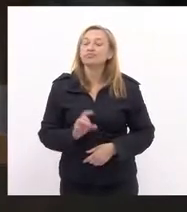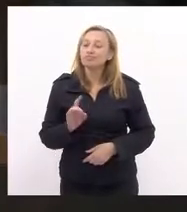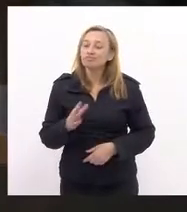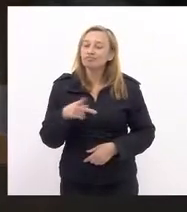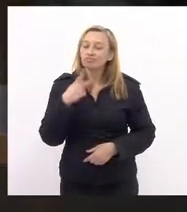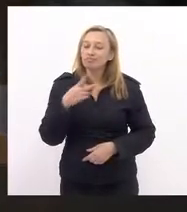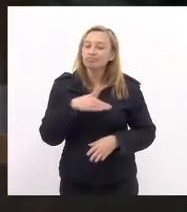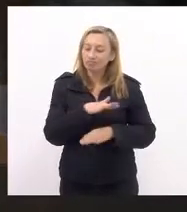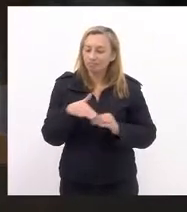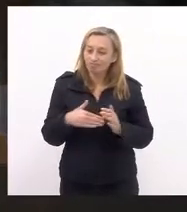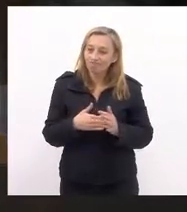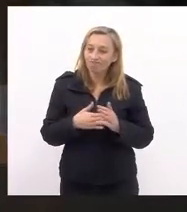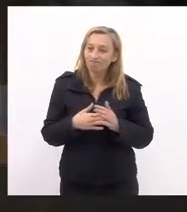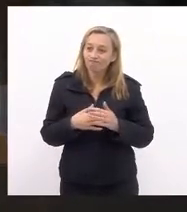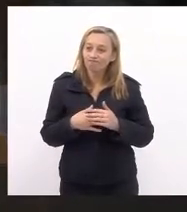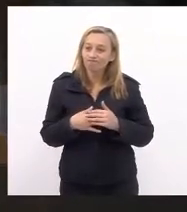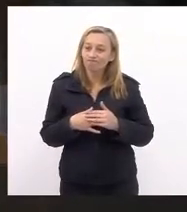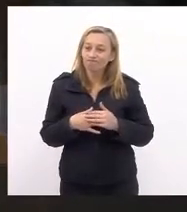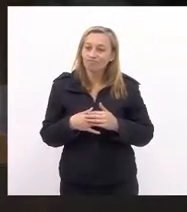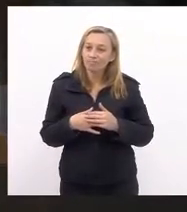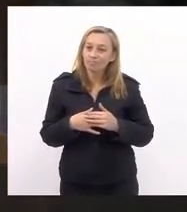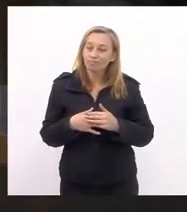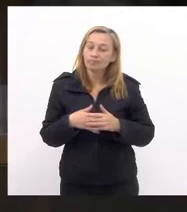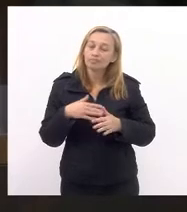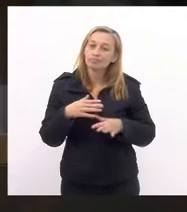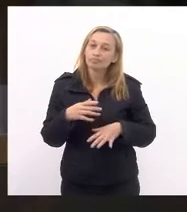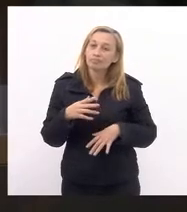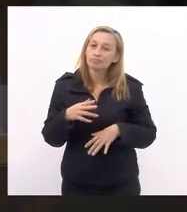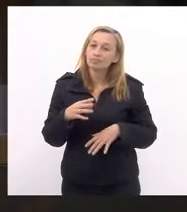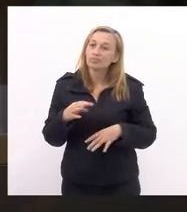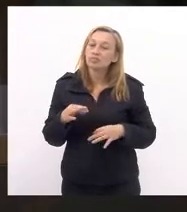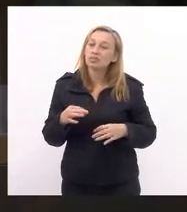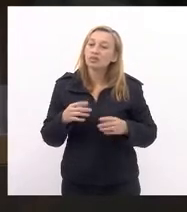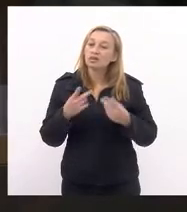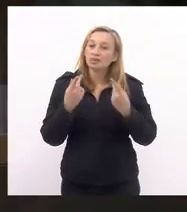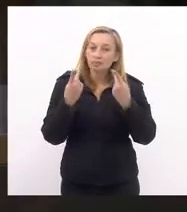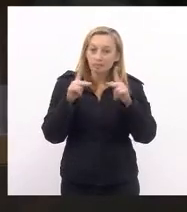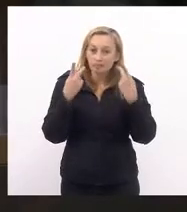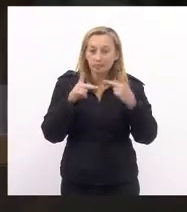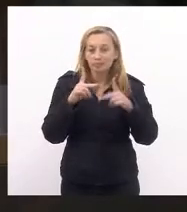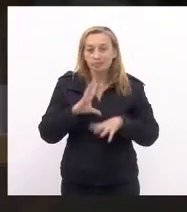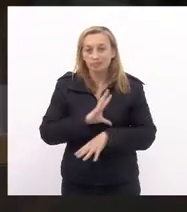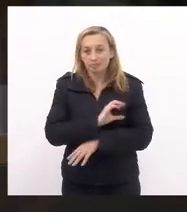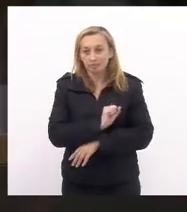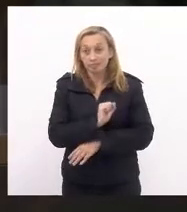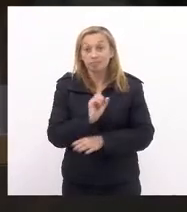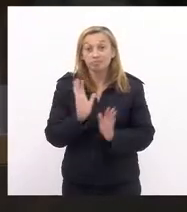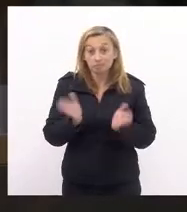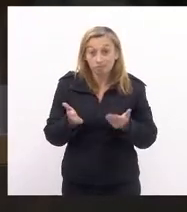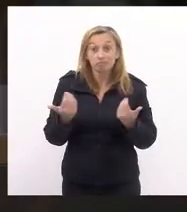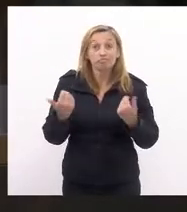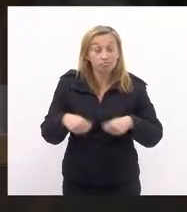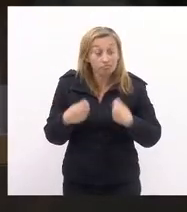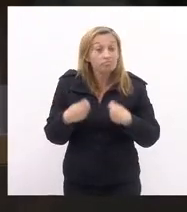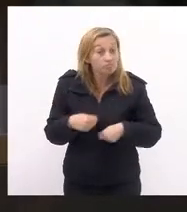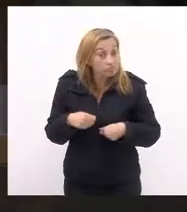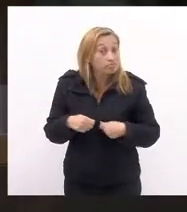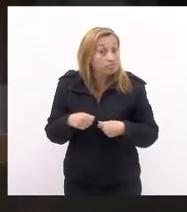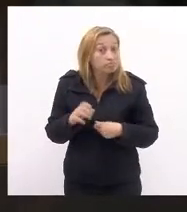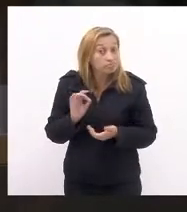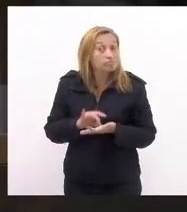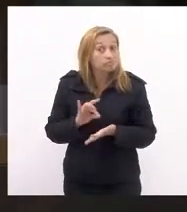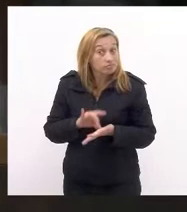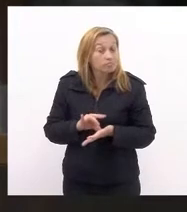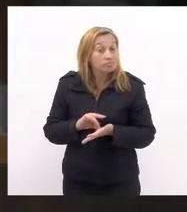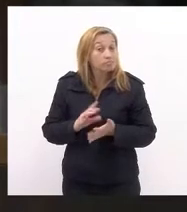dizer a todos que a gente mais do que nunca, a gente pregue o amor, que hoje a gente está precisando disso, né,